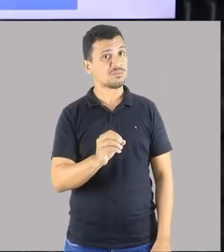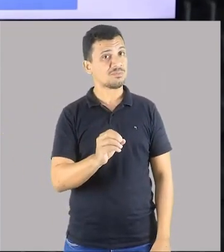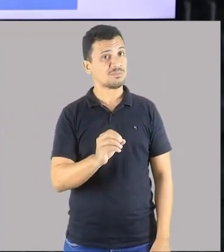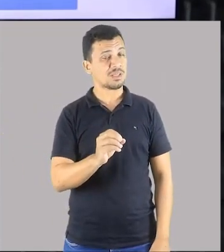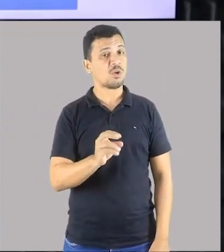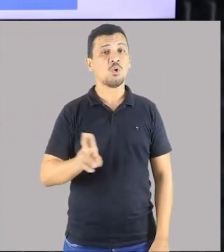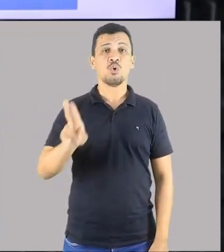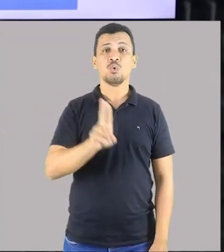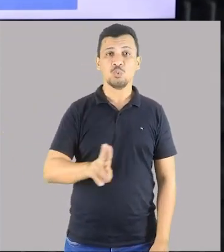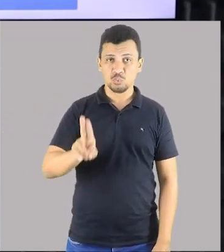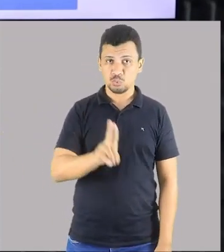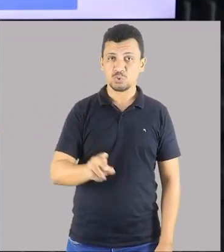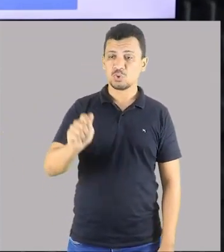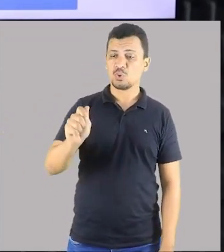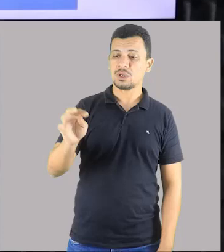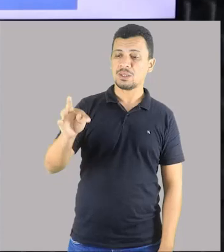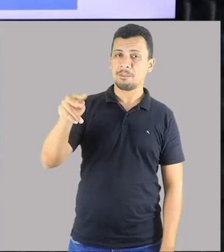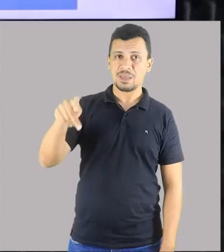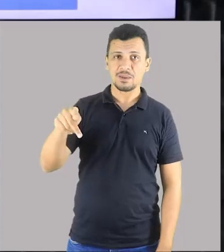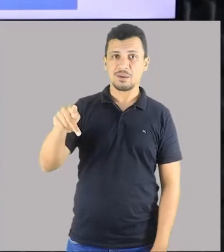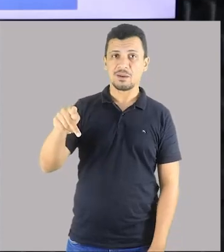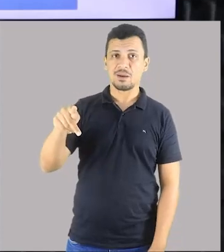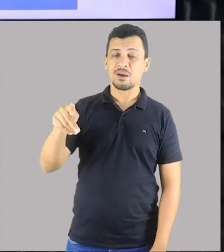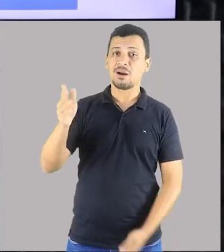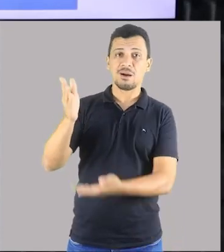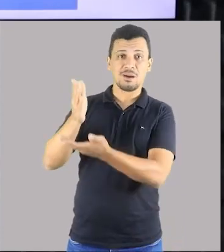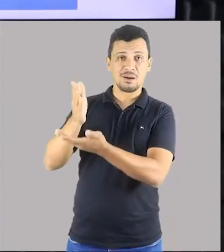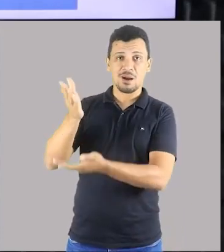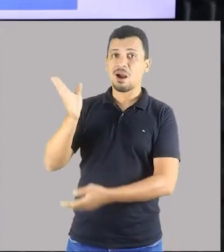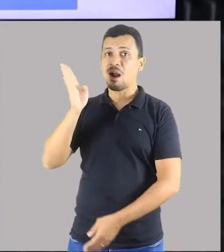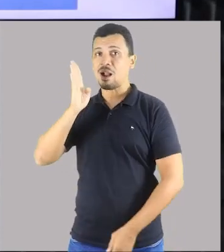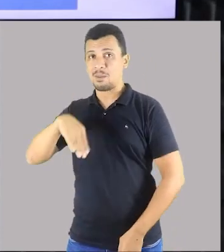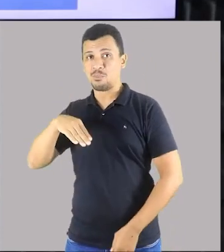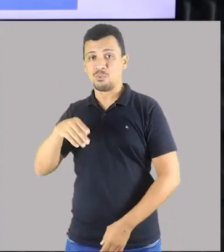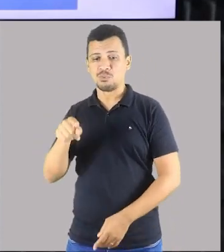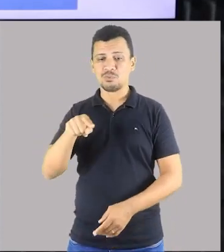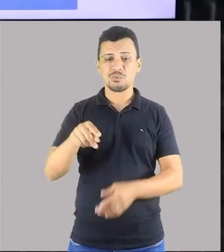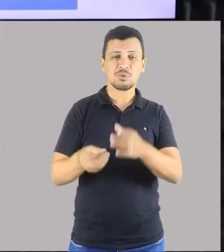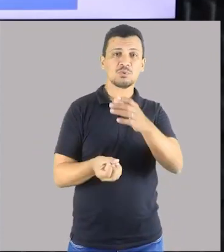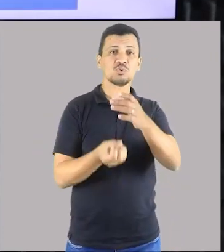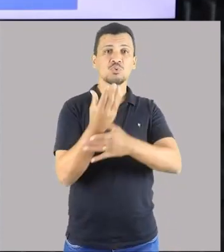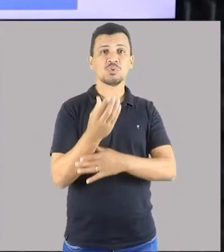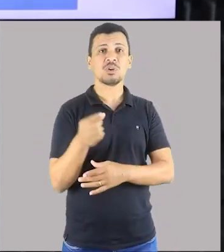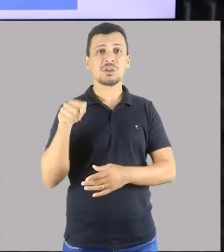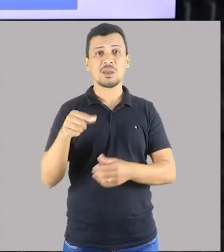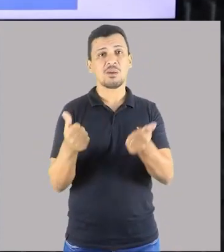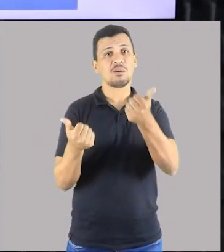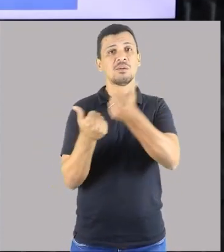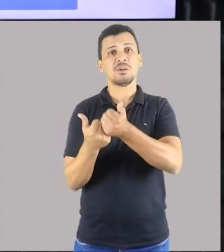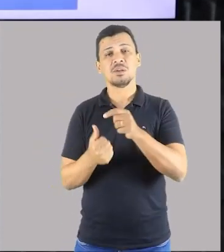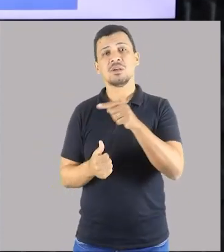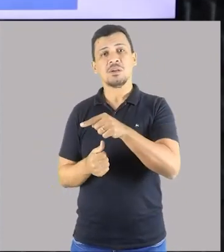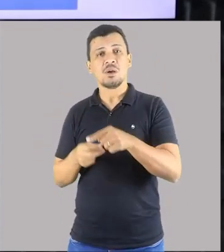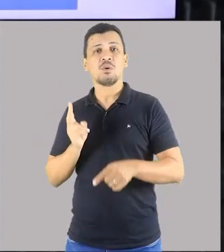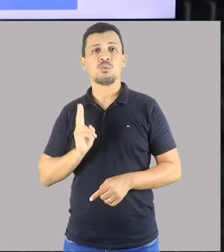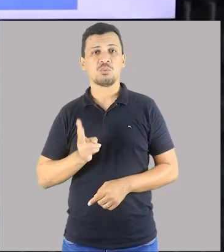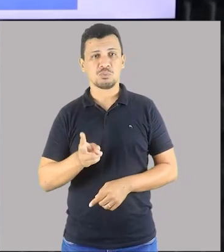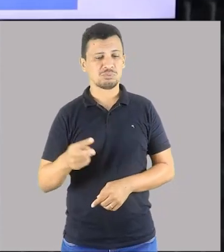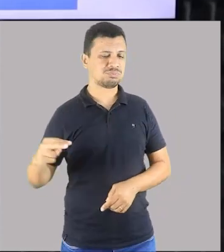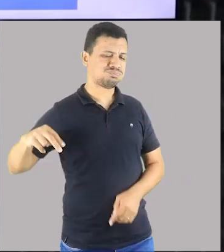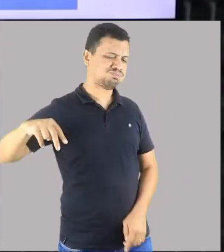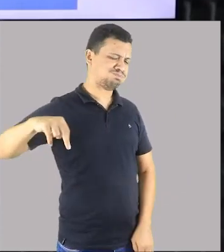utilizou a ATP terminou, aí veio a creatina fosfato para refazer esse ATP e esse indivíduo continuou